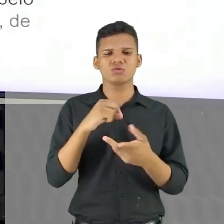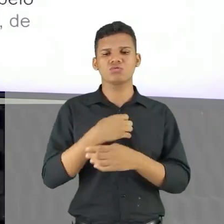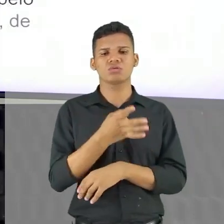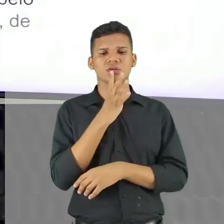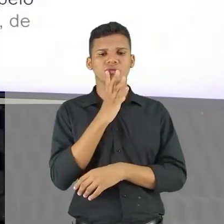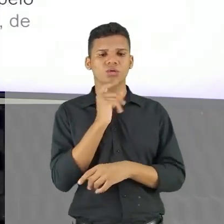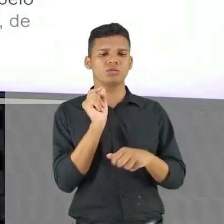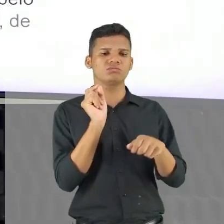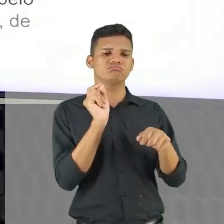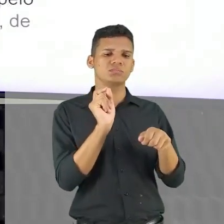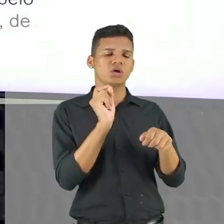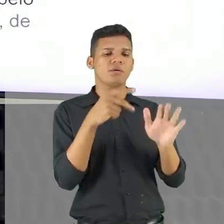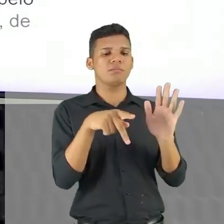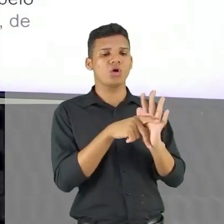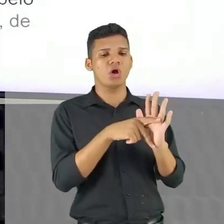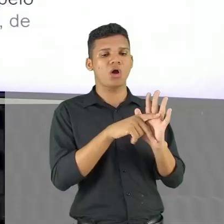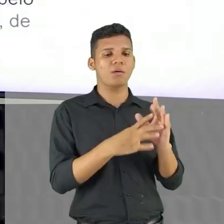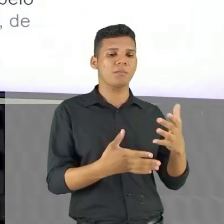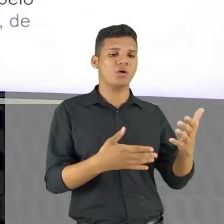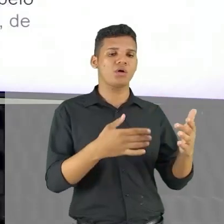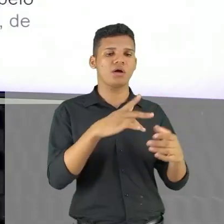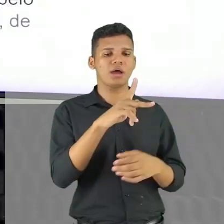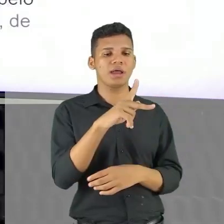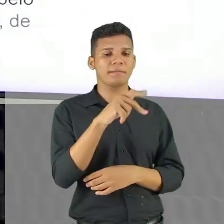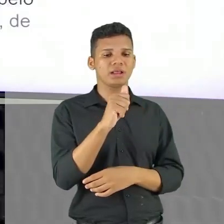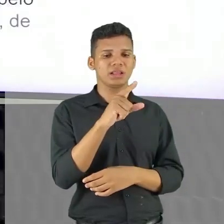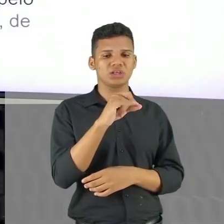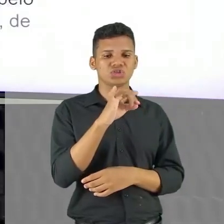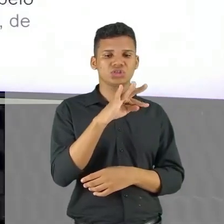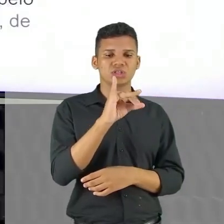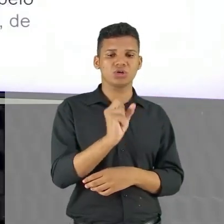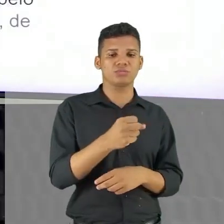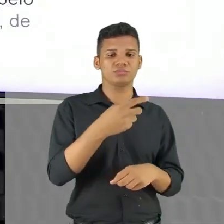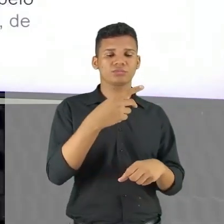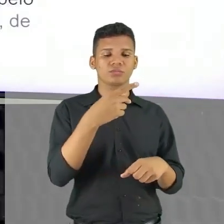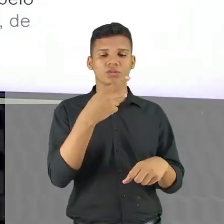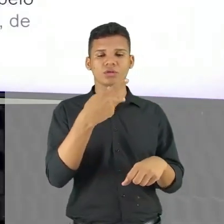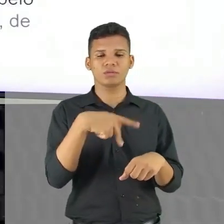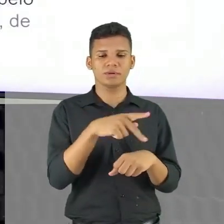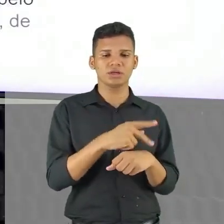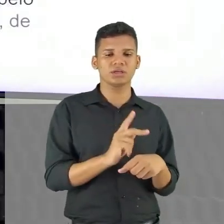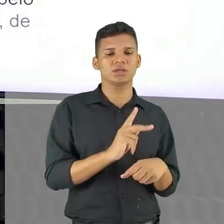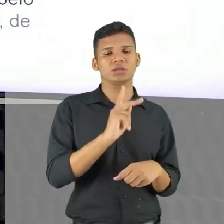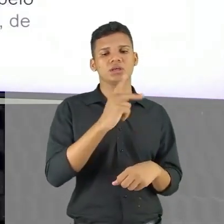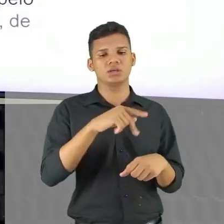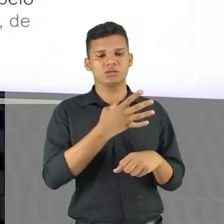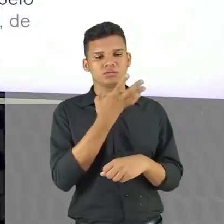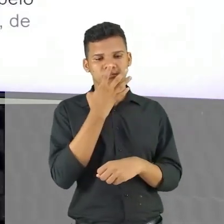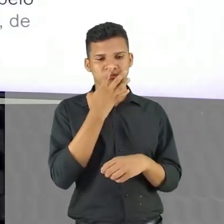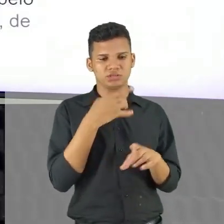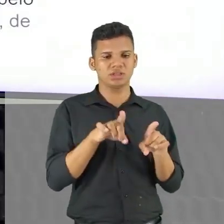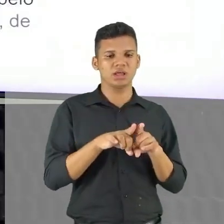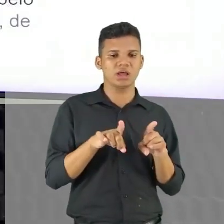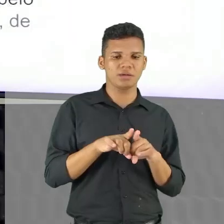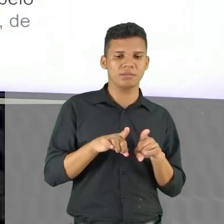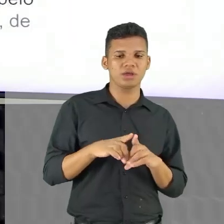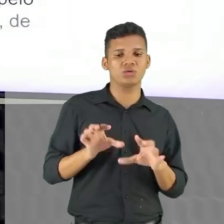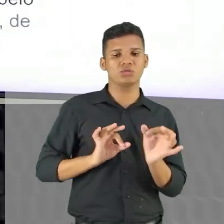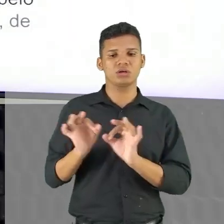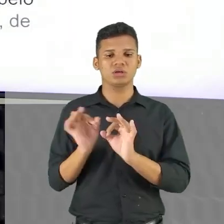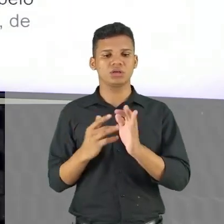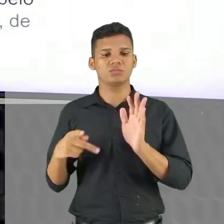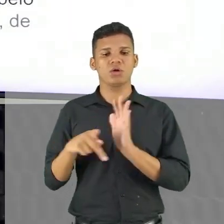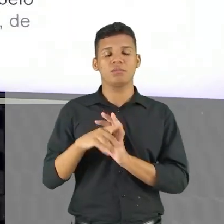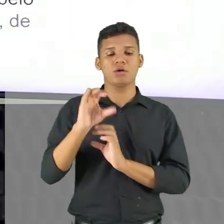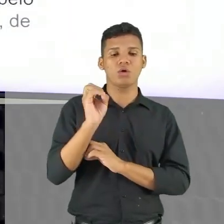da chamada Palestina como um Estado observador, não membro da Organização das Nações Unidas, ONU.